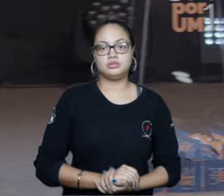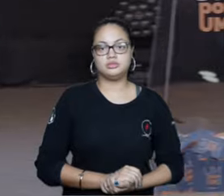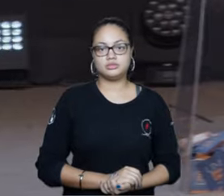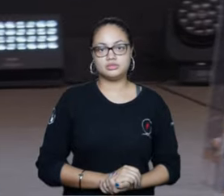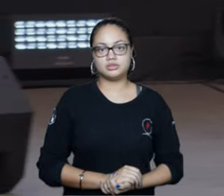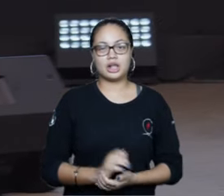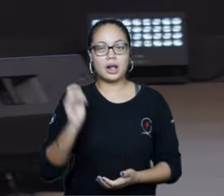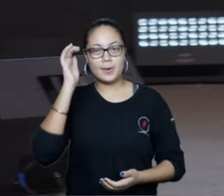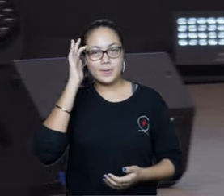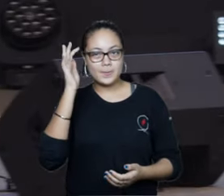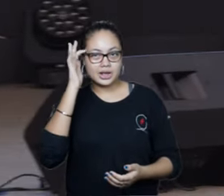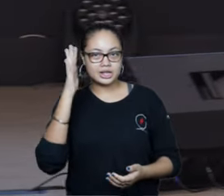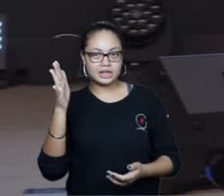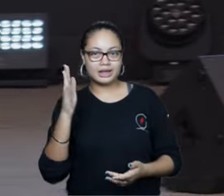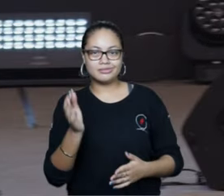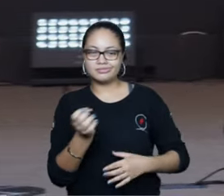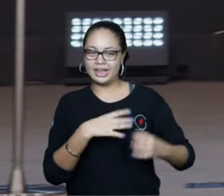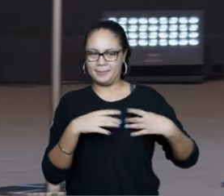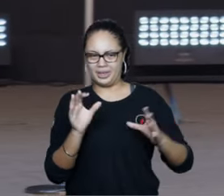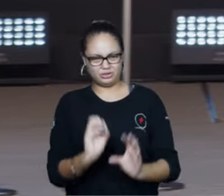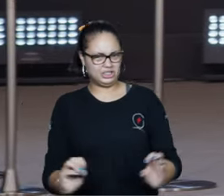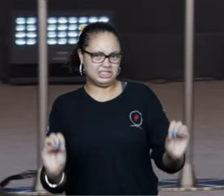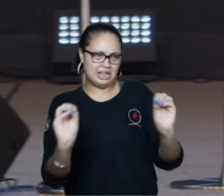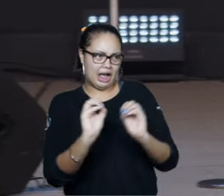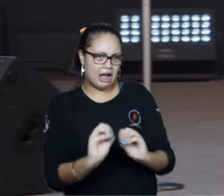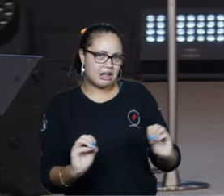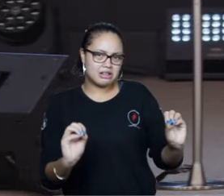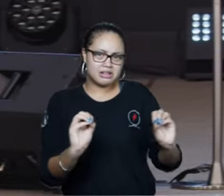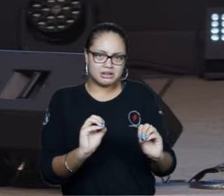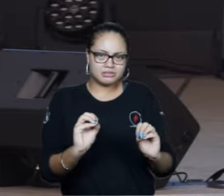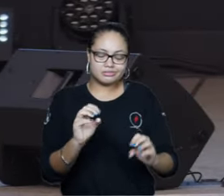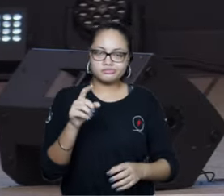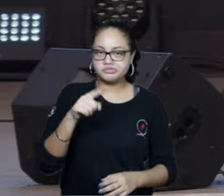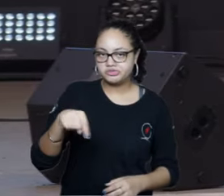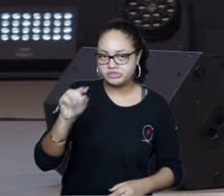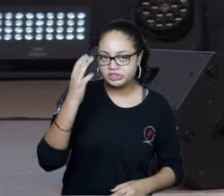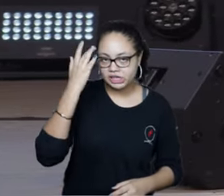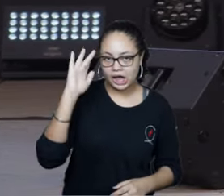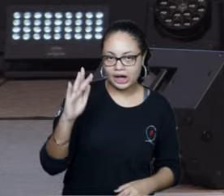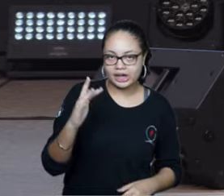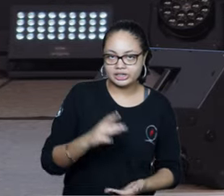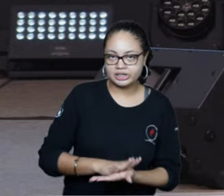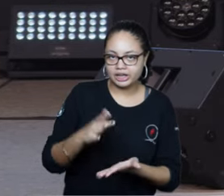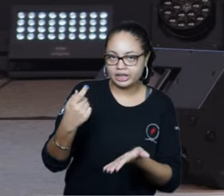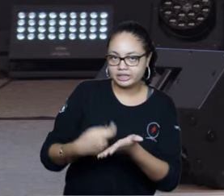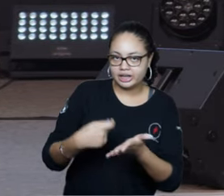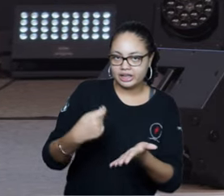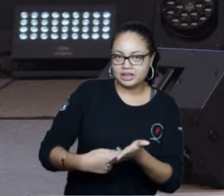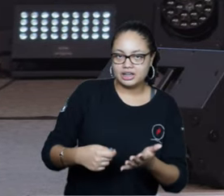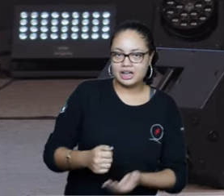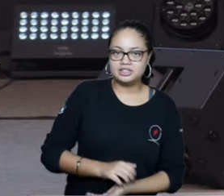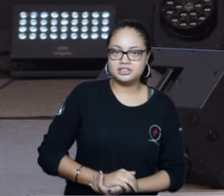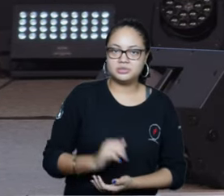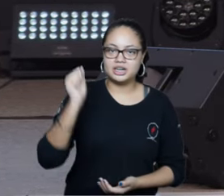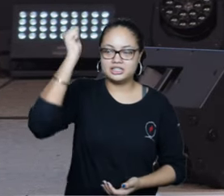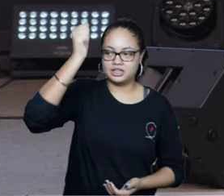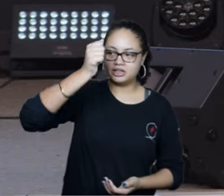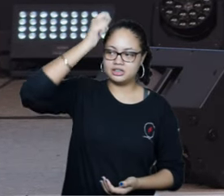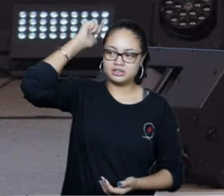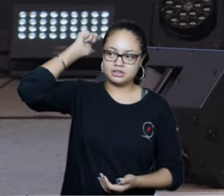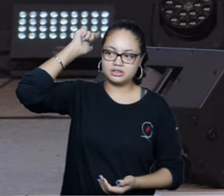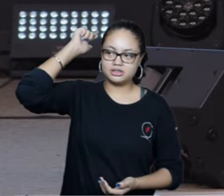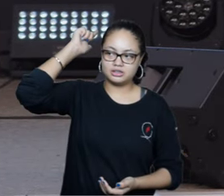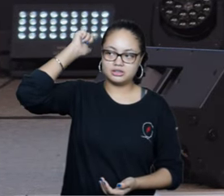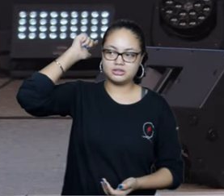a gente tem uma ideia de que esse cara não tem medo de nada tu acha que essa pancada toda que eu dou em Xandão Eu não tenho medo